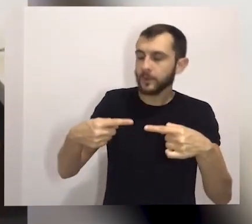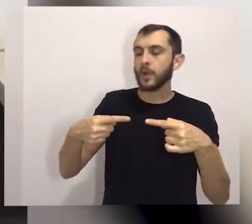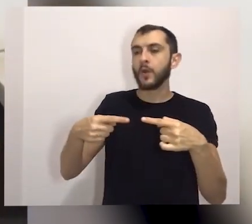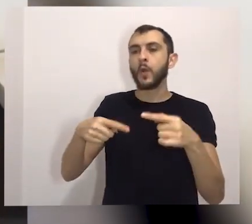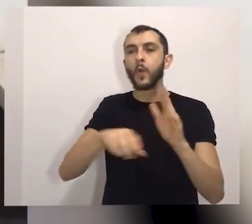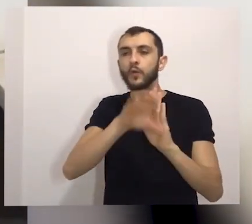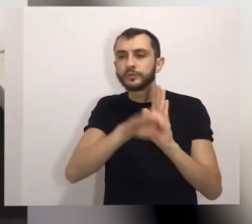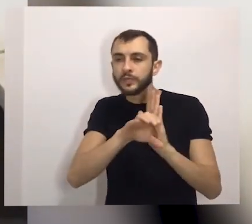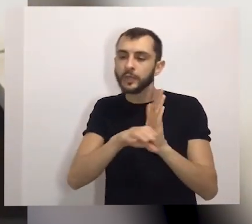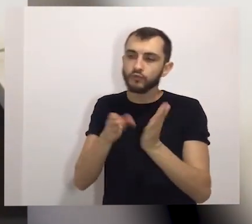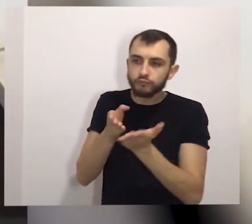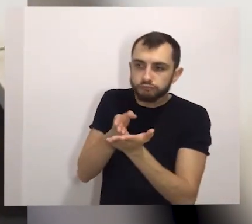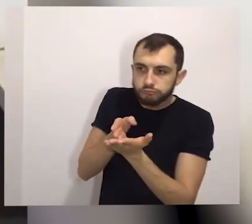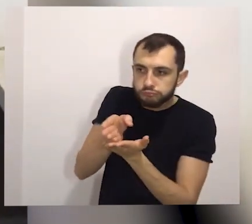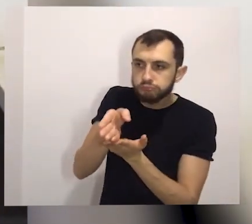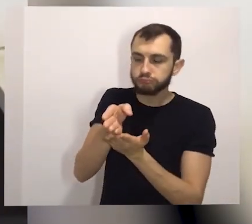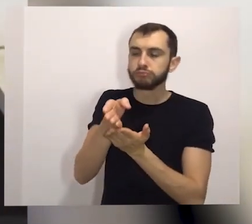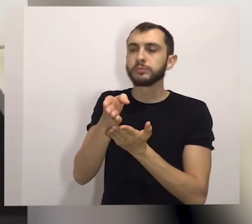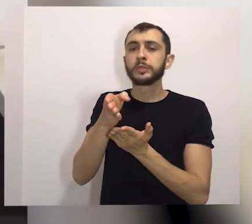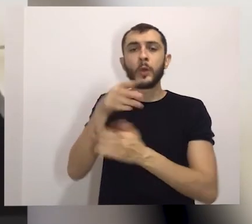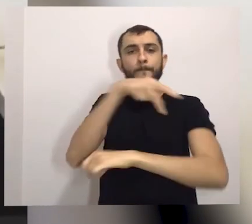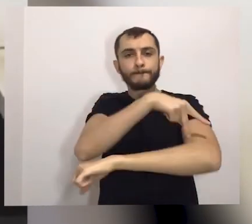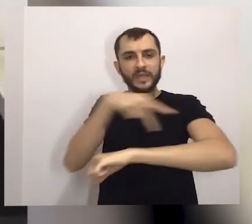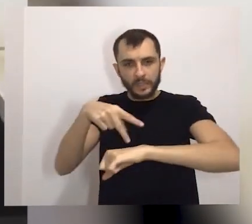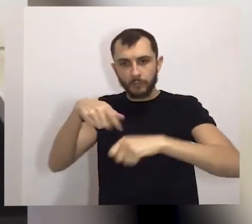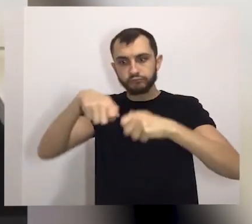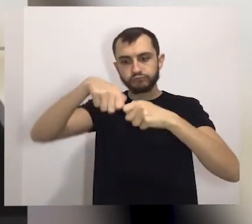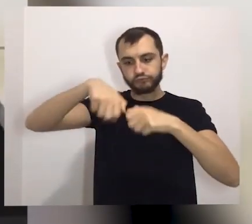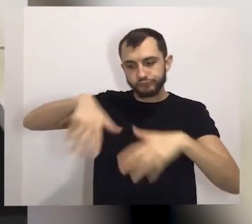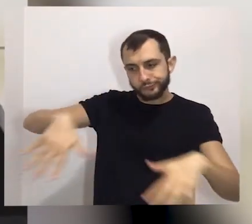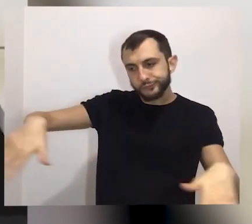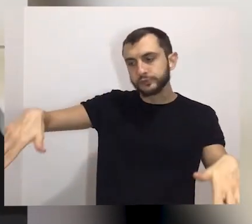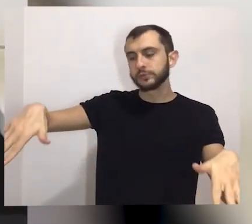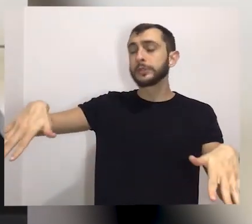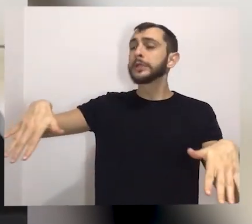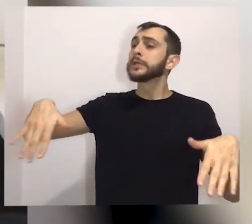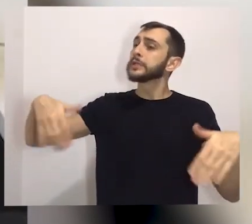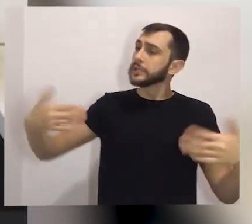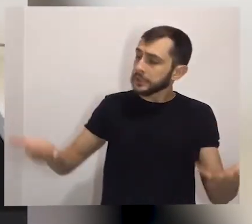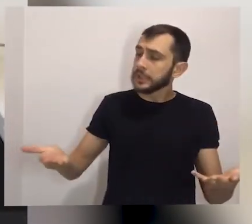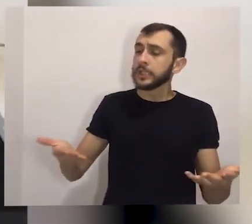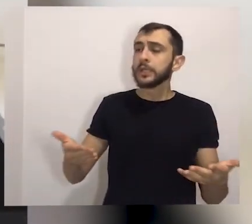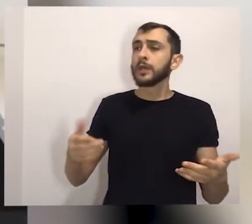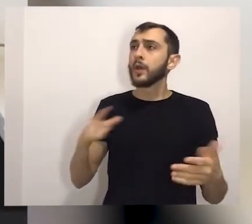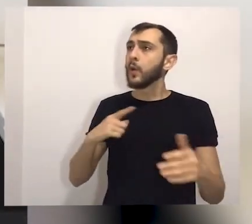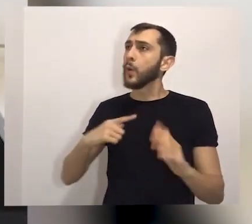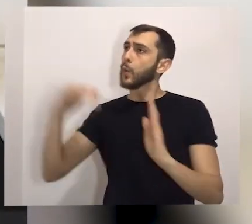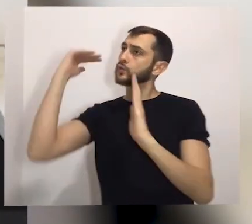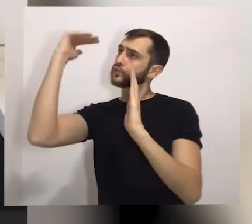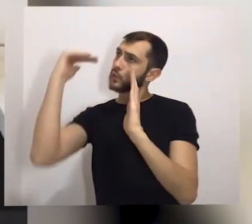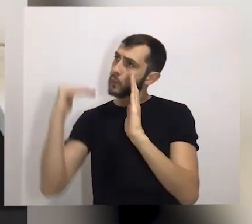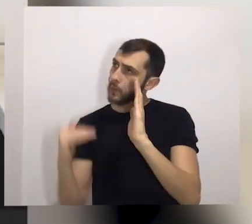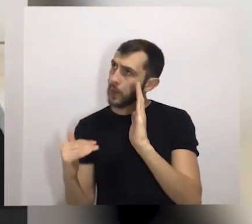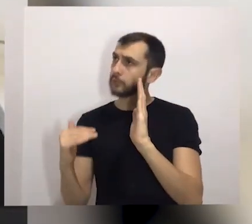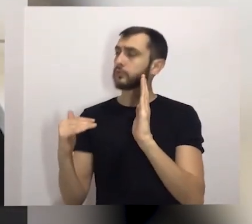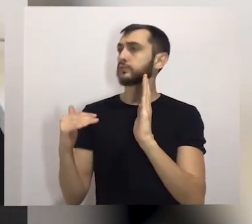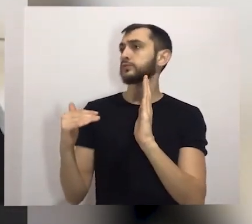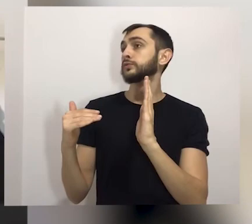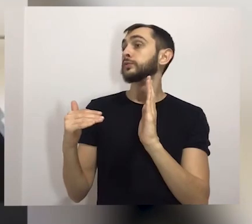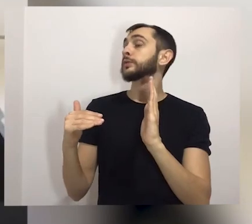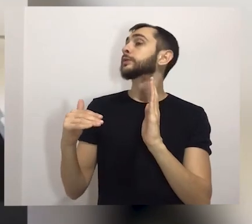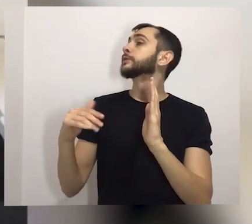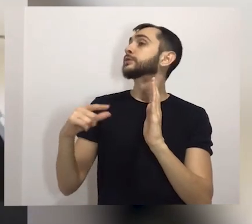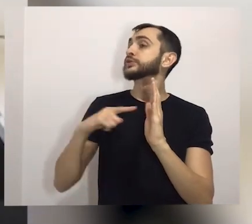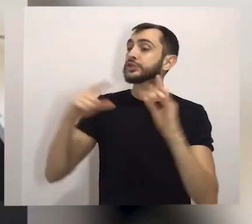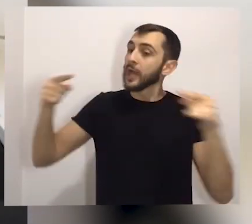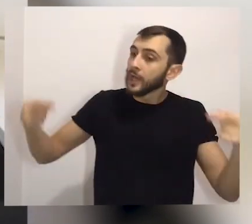conceitos norteadores, os desdobramentos pedagógicos e os quadros de progressão dos objetivos de